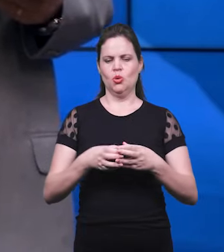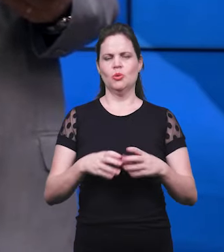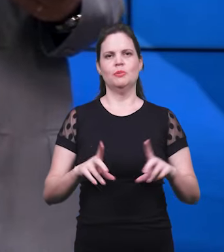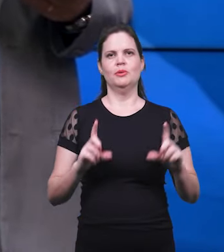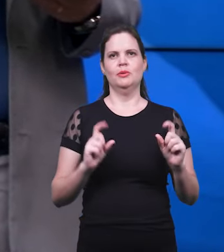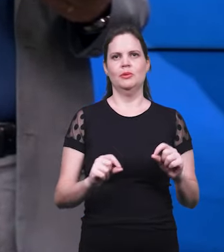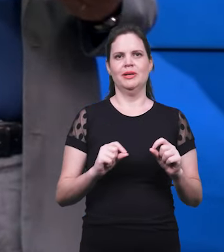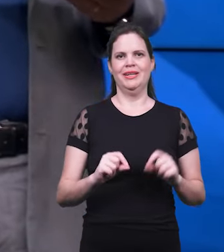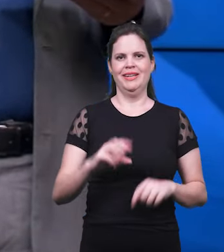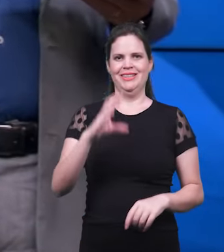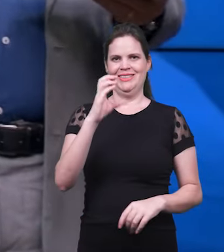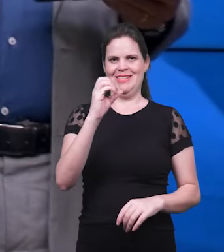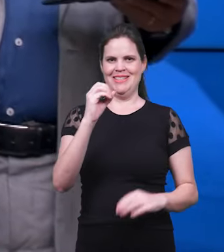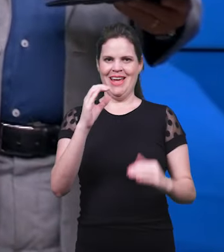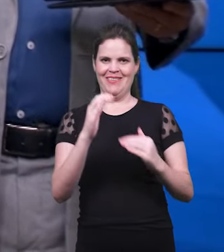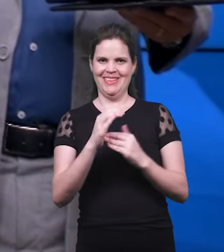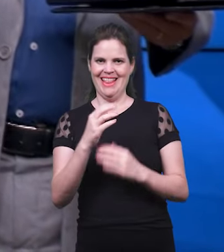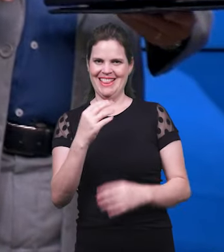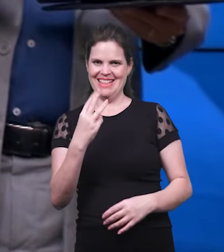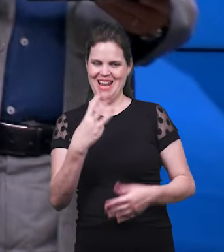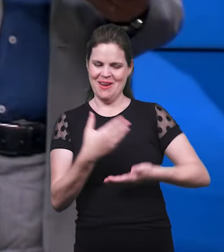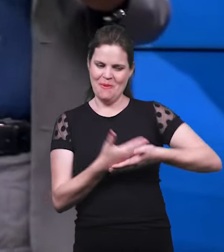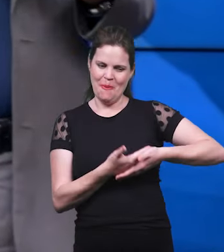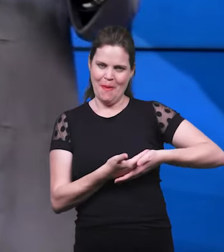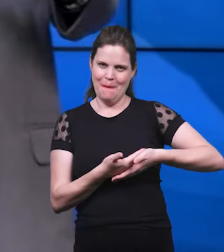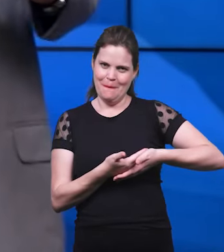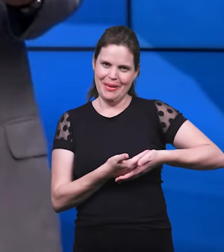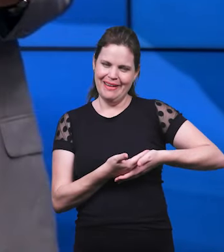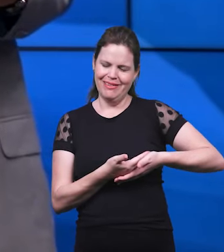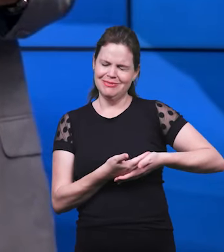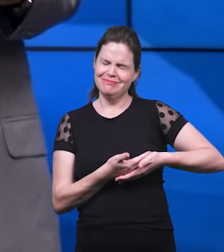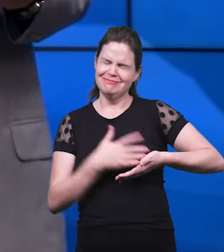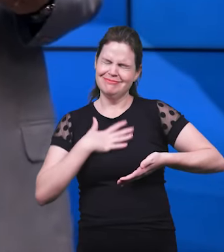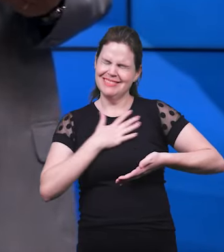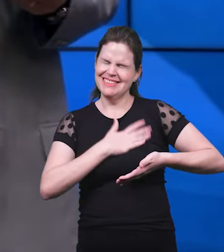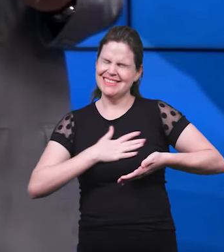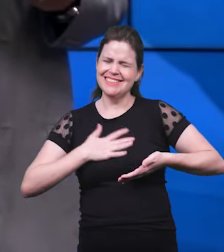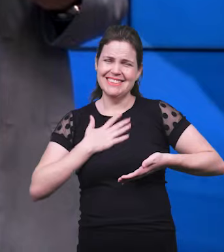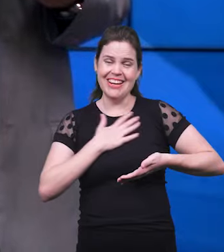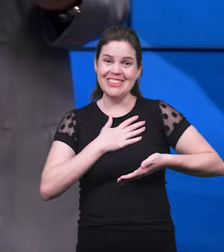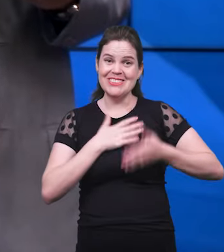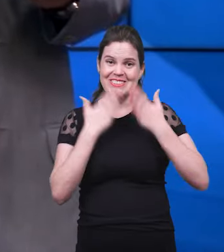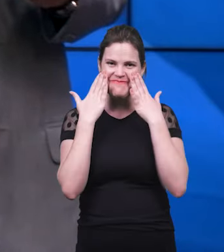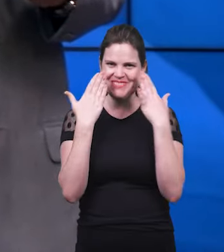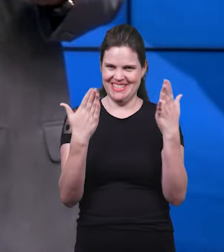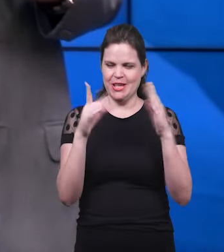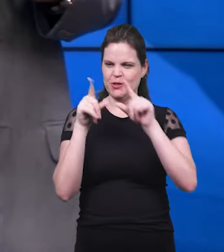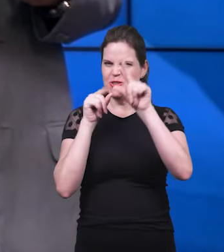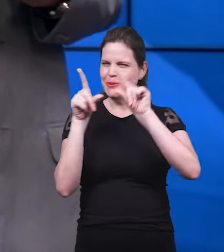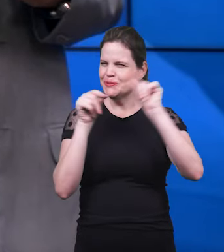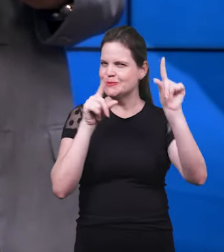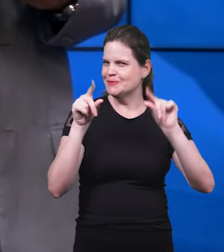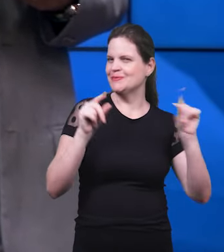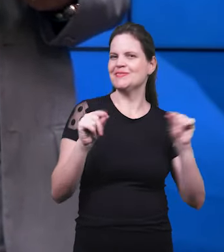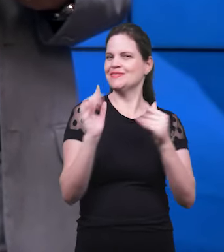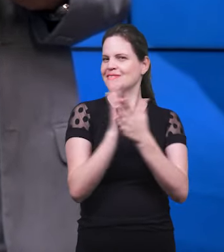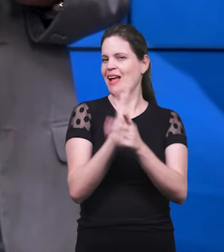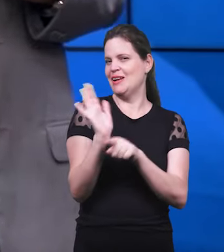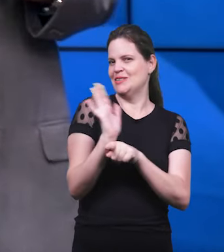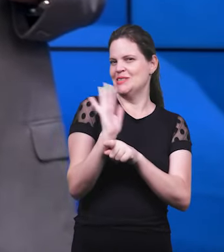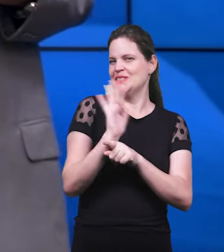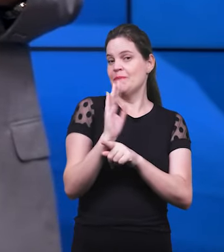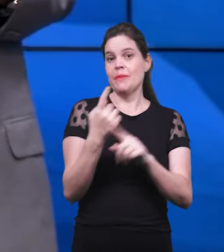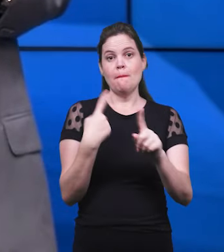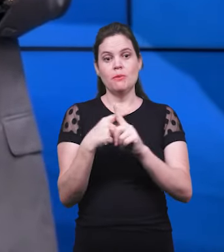chamada classe de 0 a 3 anos de idade, ou seja, os nossos bebês da igreja. E sempre escolhemos alguns vídeos da participação deles, porque